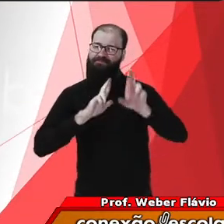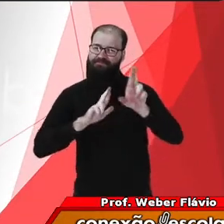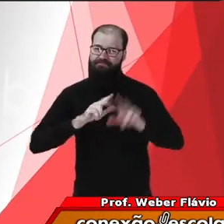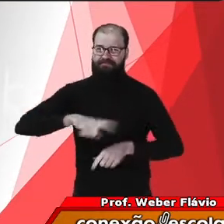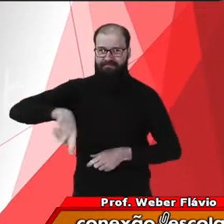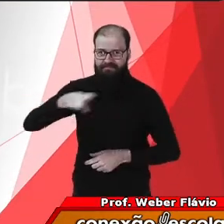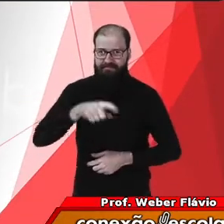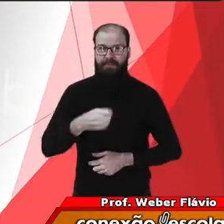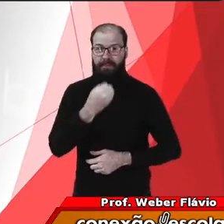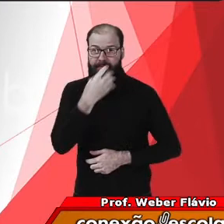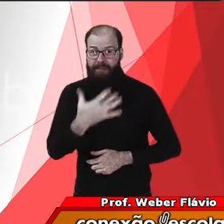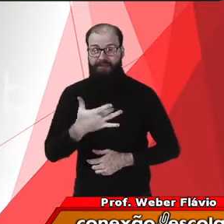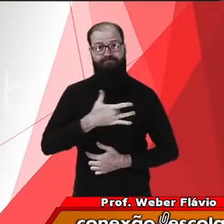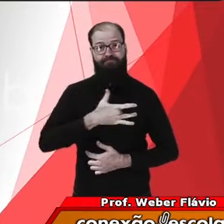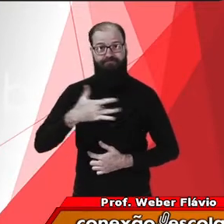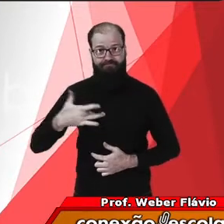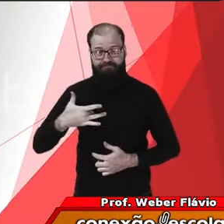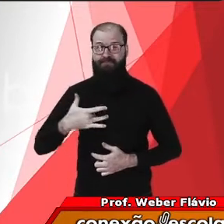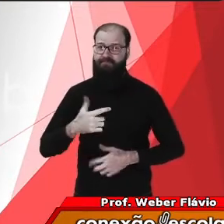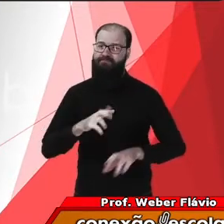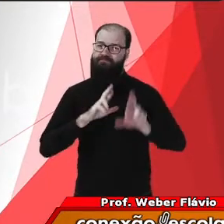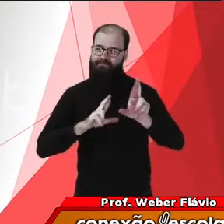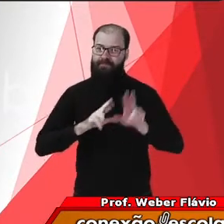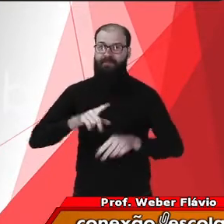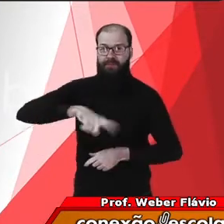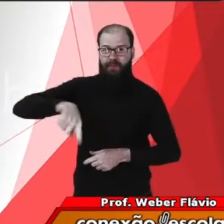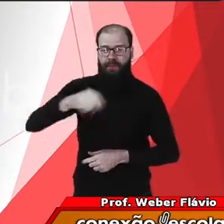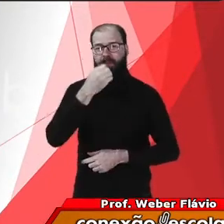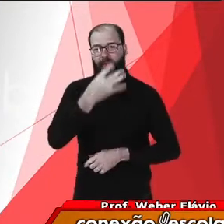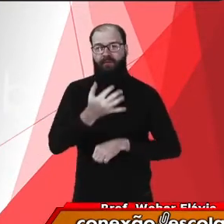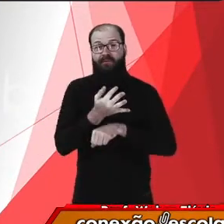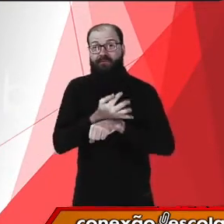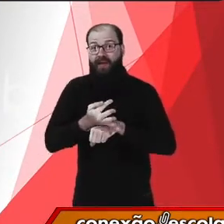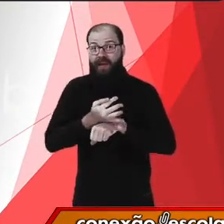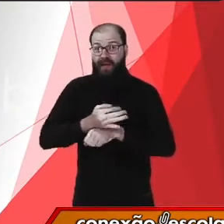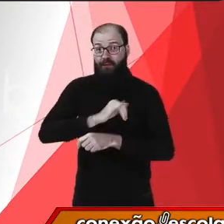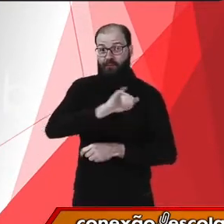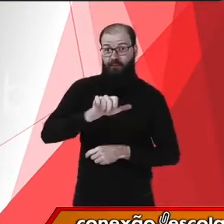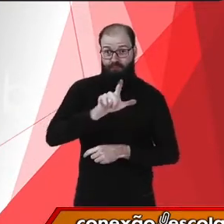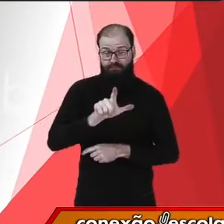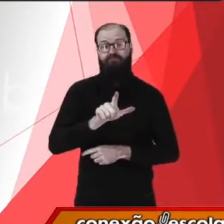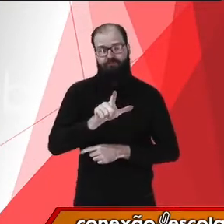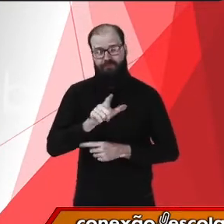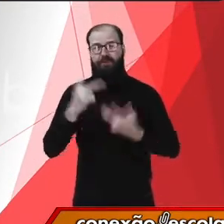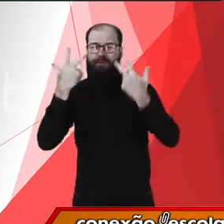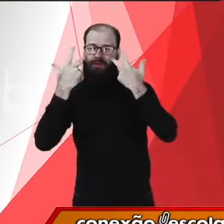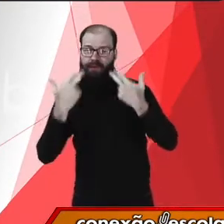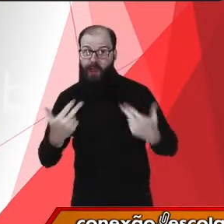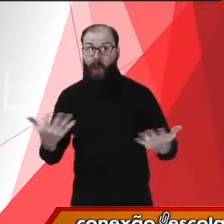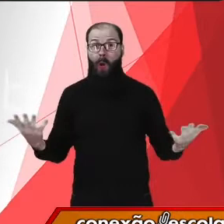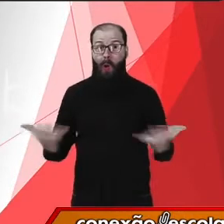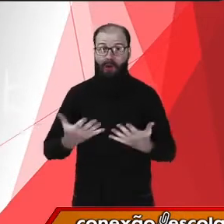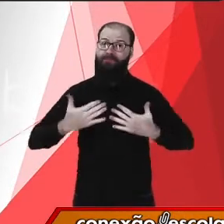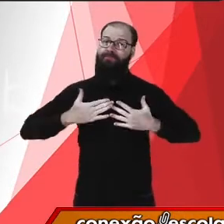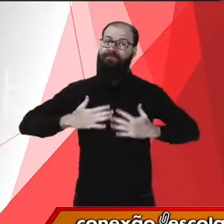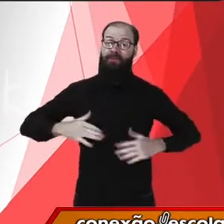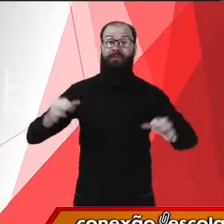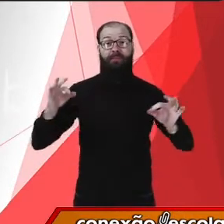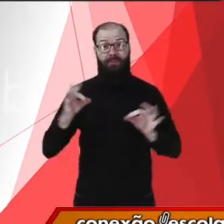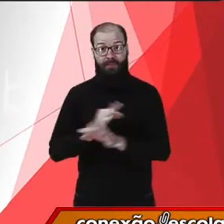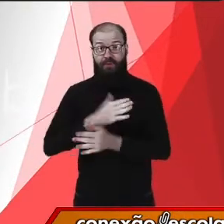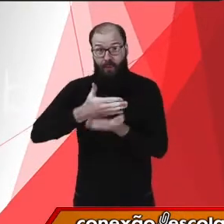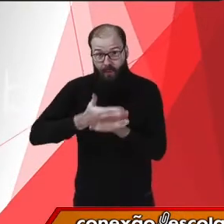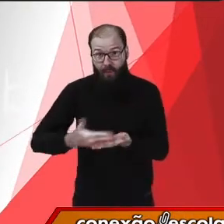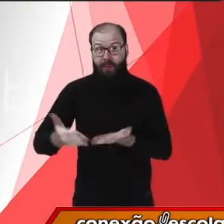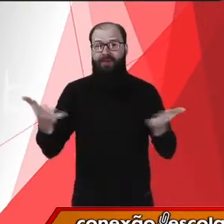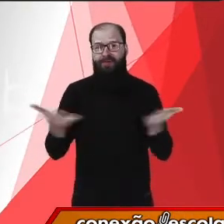bem, saudáveis, eu espero que vocês tenham passado um bom período de férias aí de julho e prontos, recarregados para iniciar essa